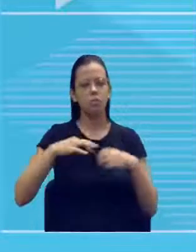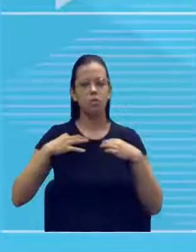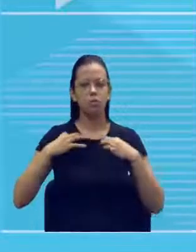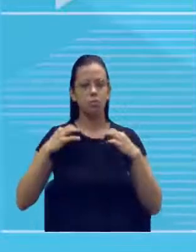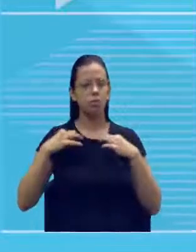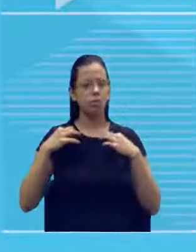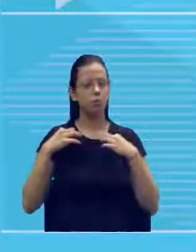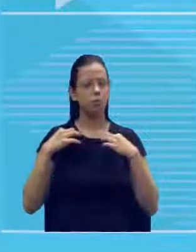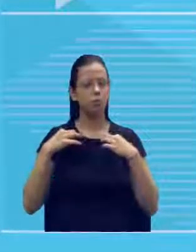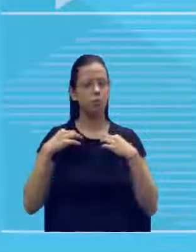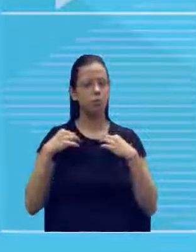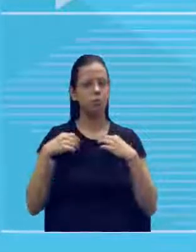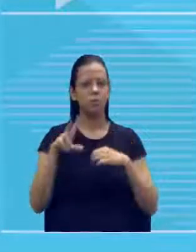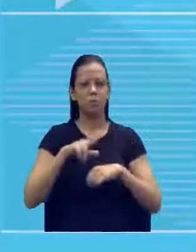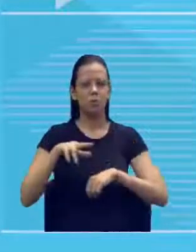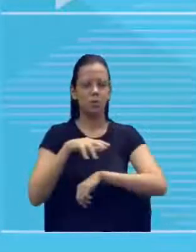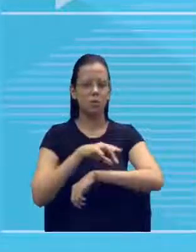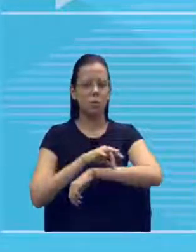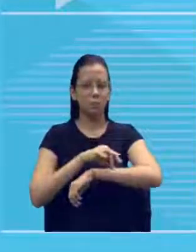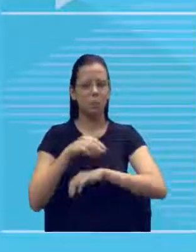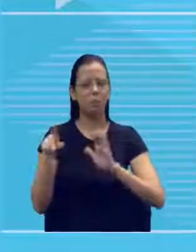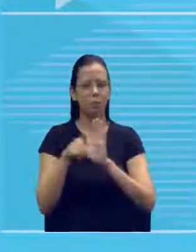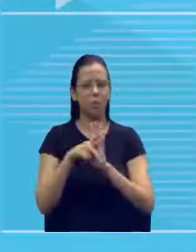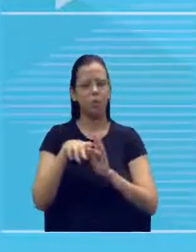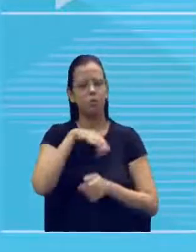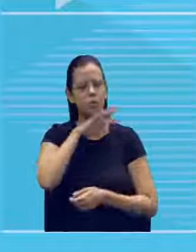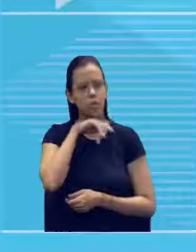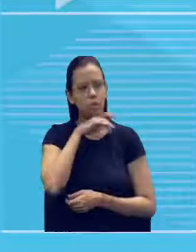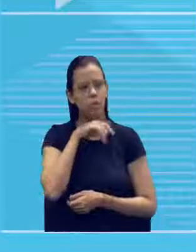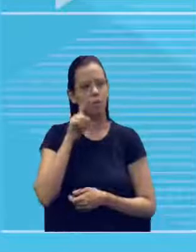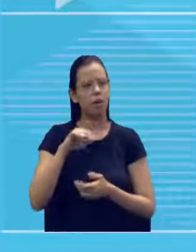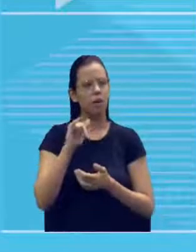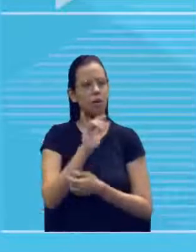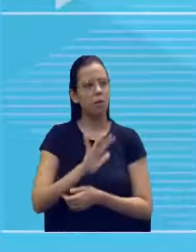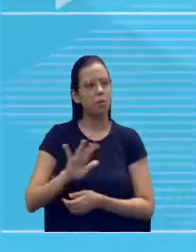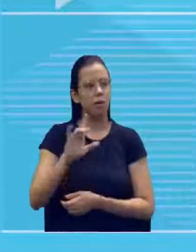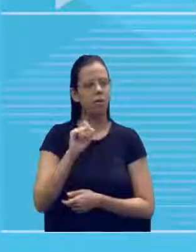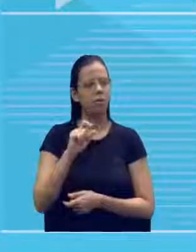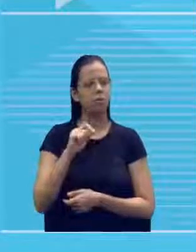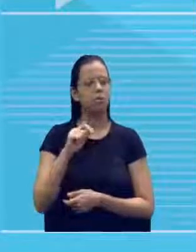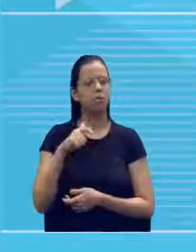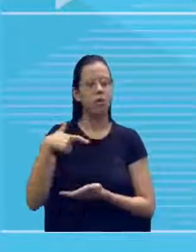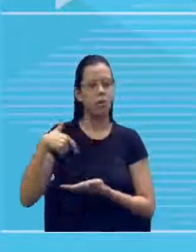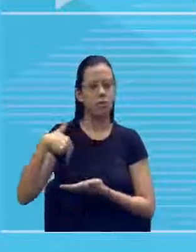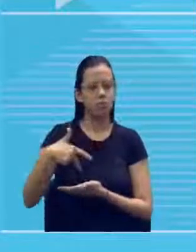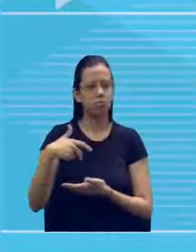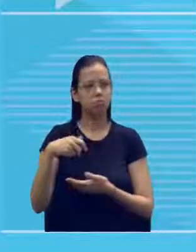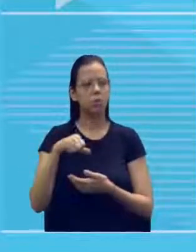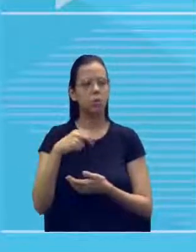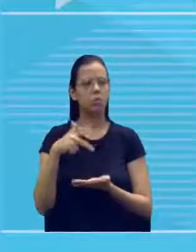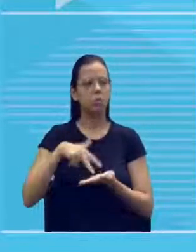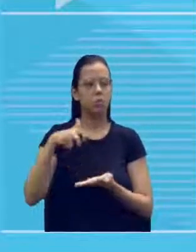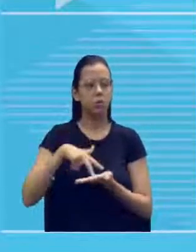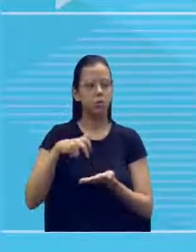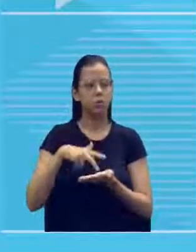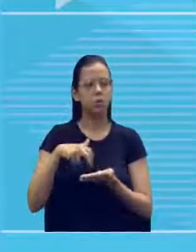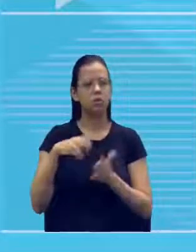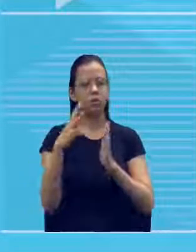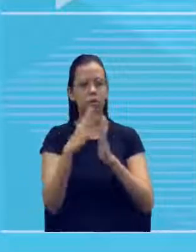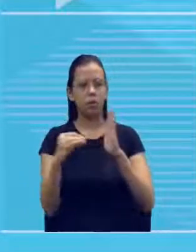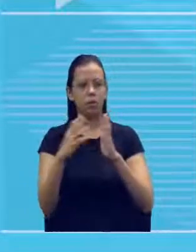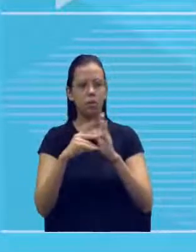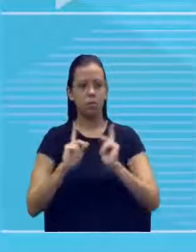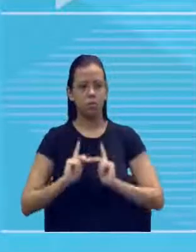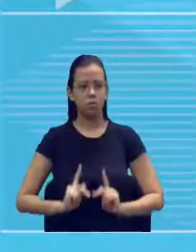São figuras correndo, saltando, imitando as posturas e movimentos desses animais, né? A